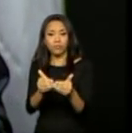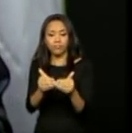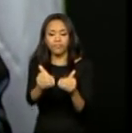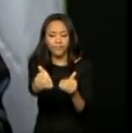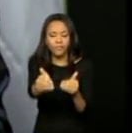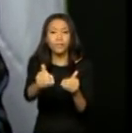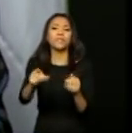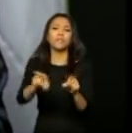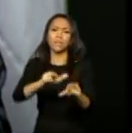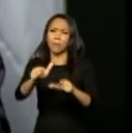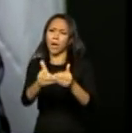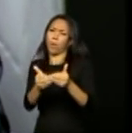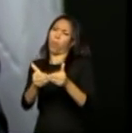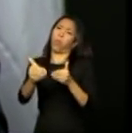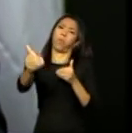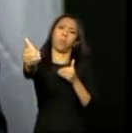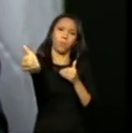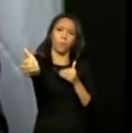políticas culturais.